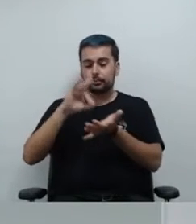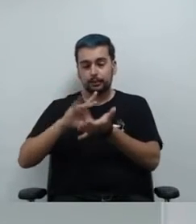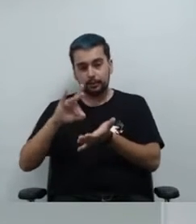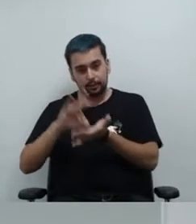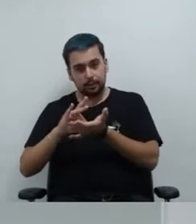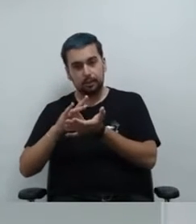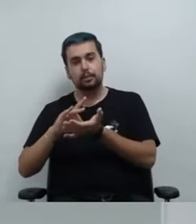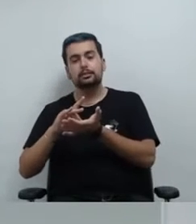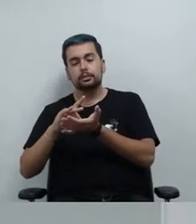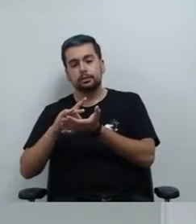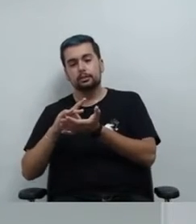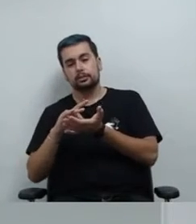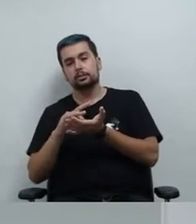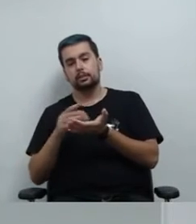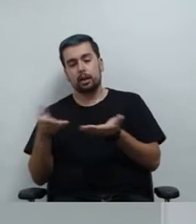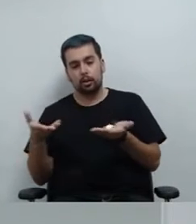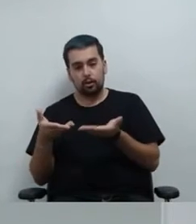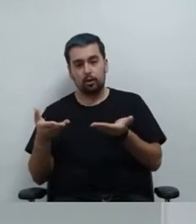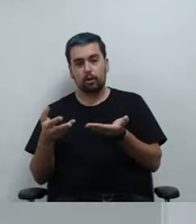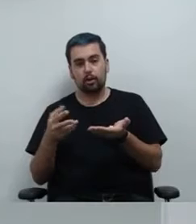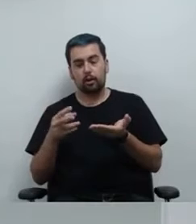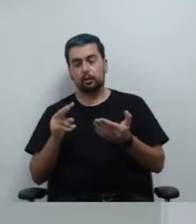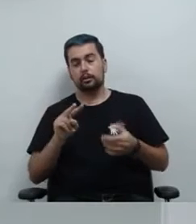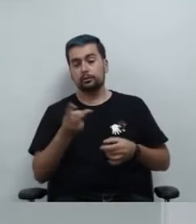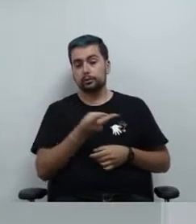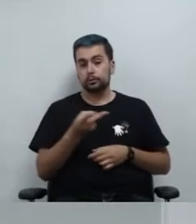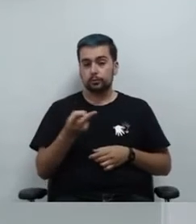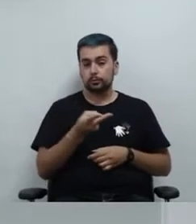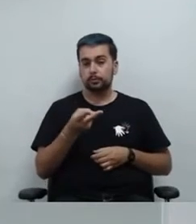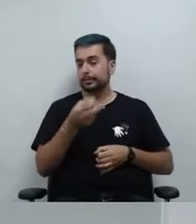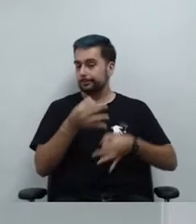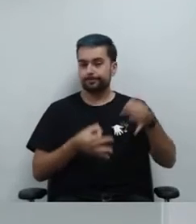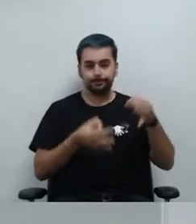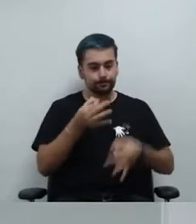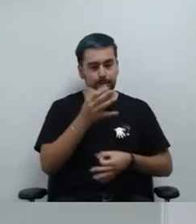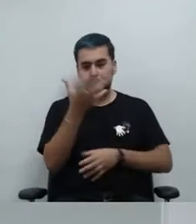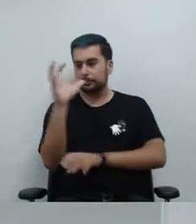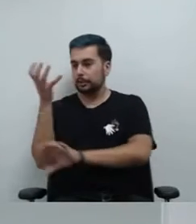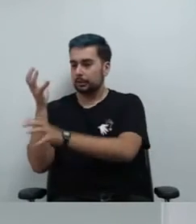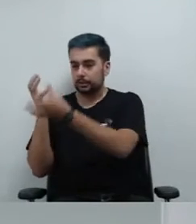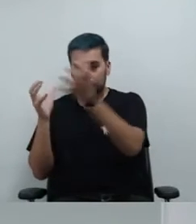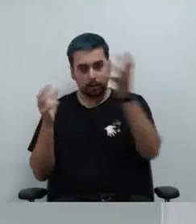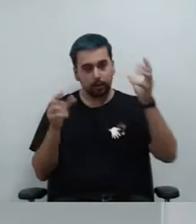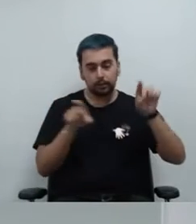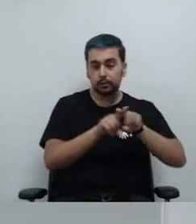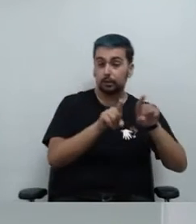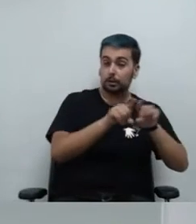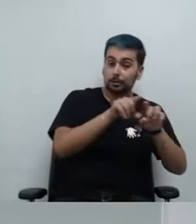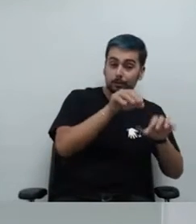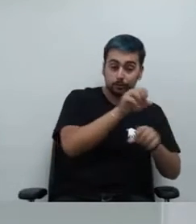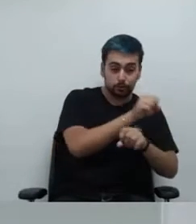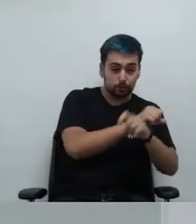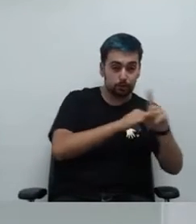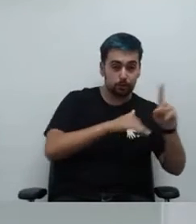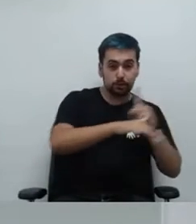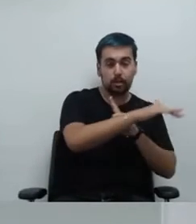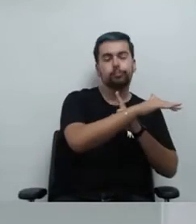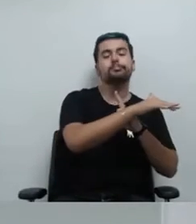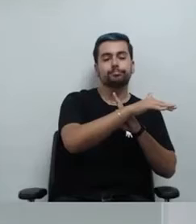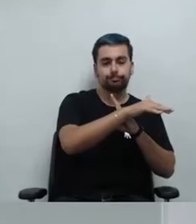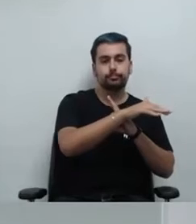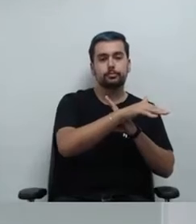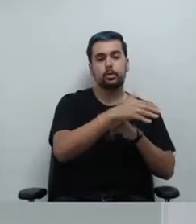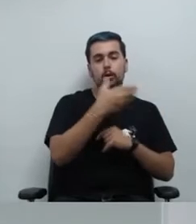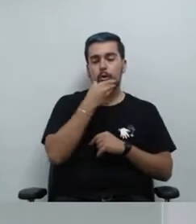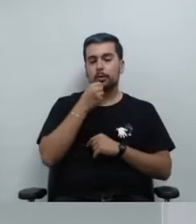a da dupla injustiça ambiental e social, como menciona Leonardo Boff. Então, eu